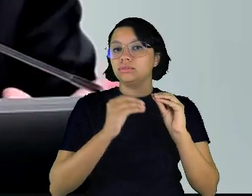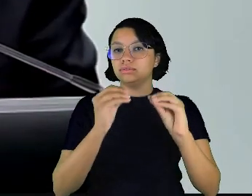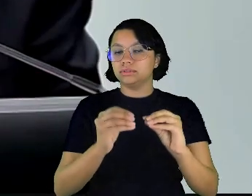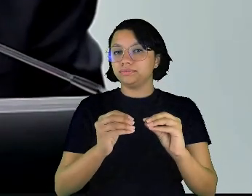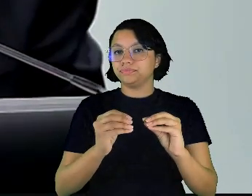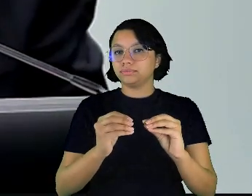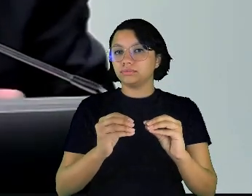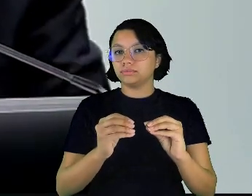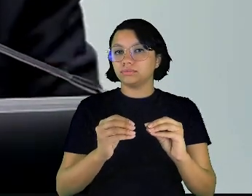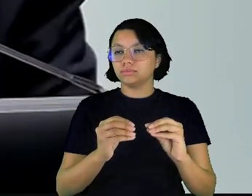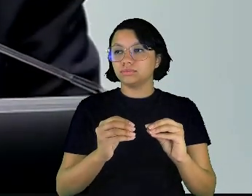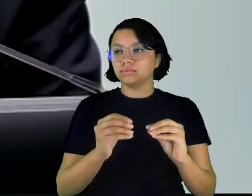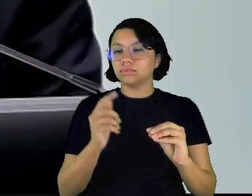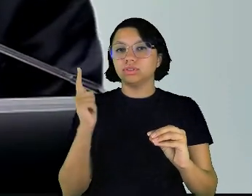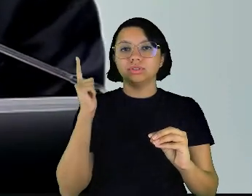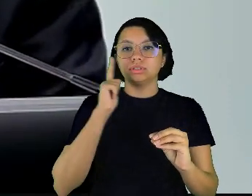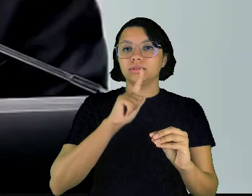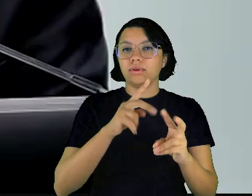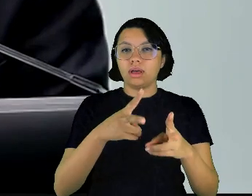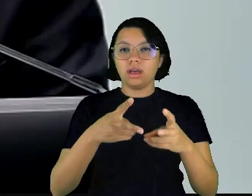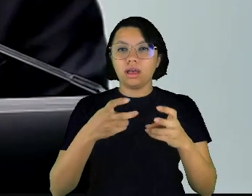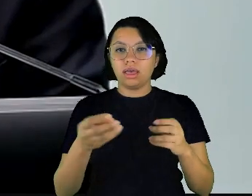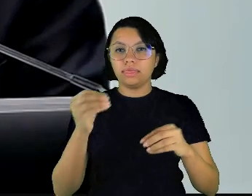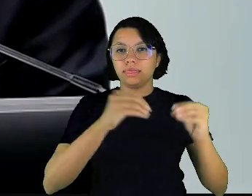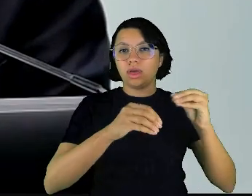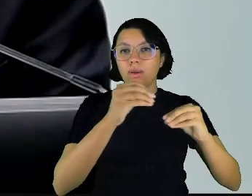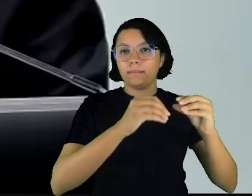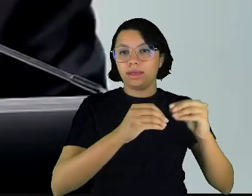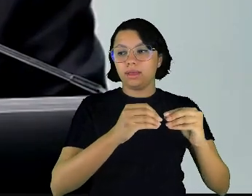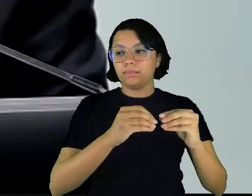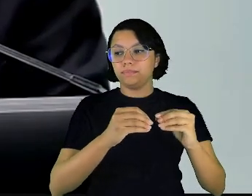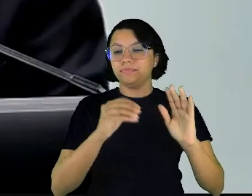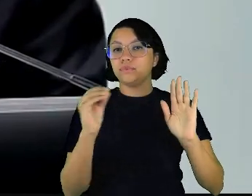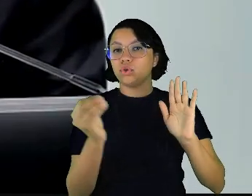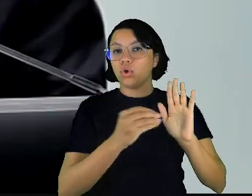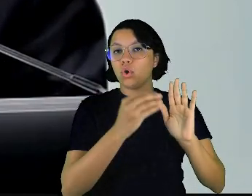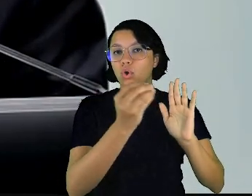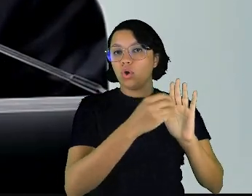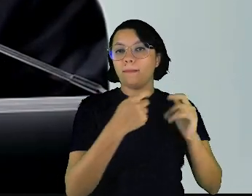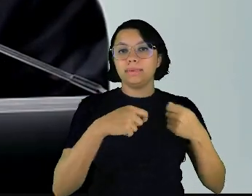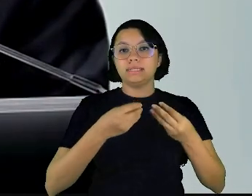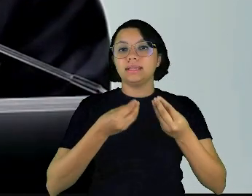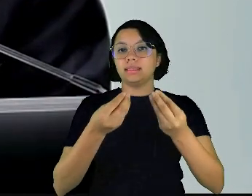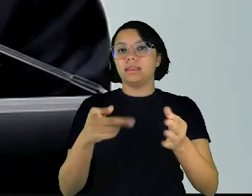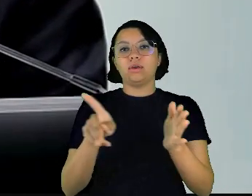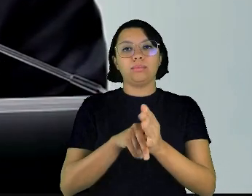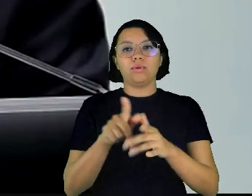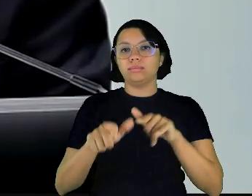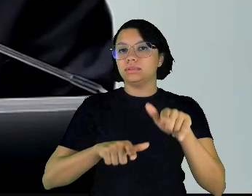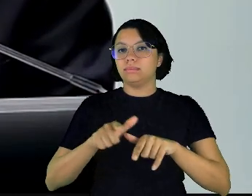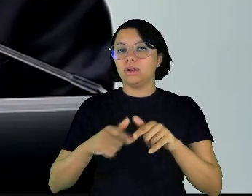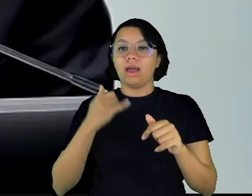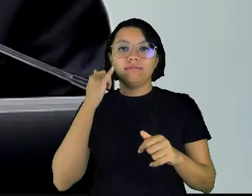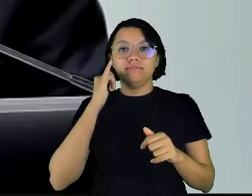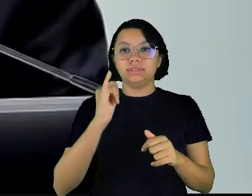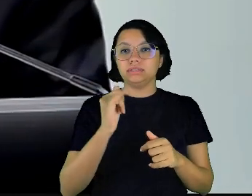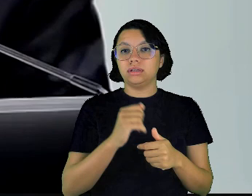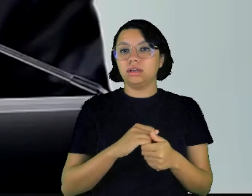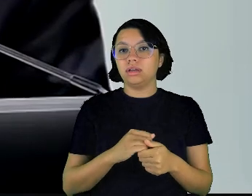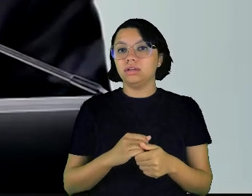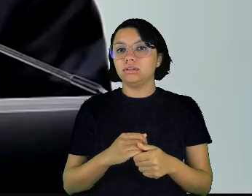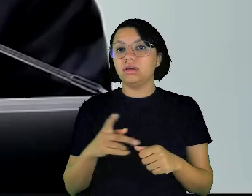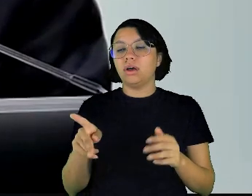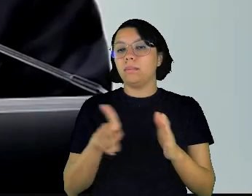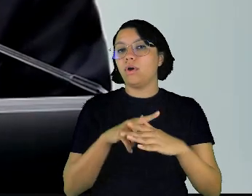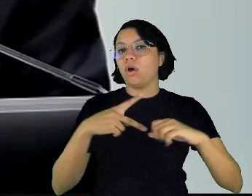desse reconhecimento, dessa complementação. Isso tem que ser entregue ao próprio trabalhador, né, evitando ao próprio segurado,